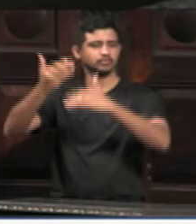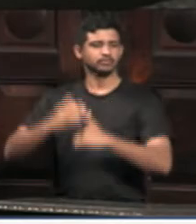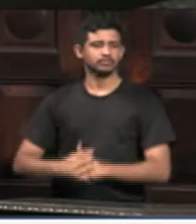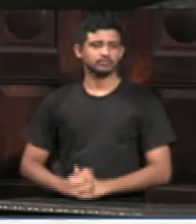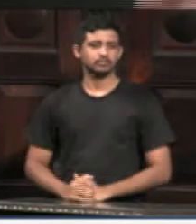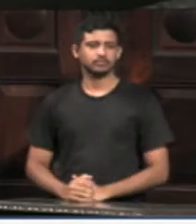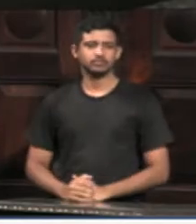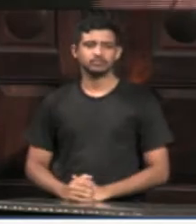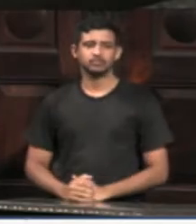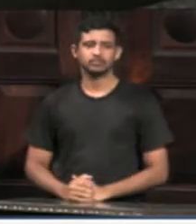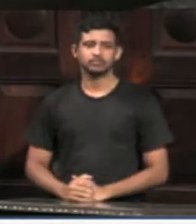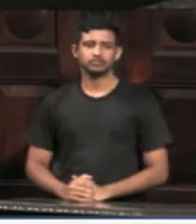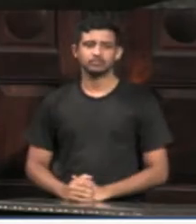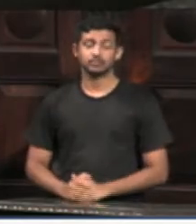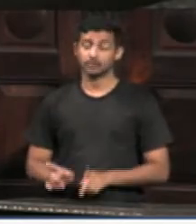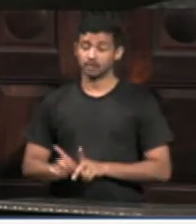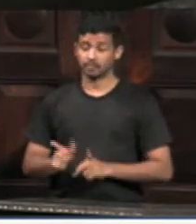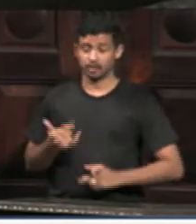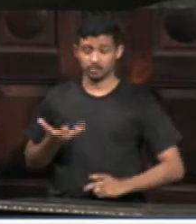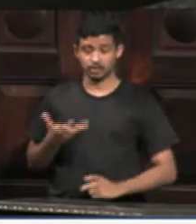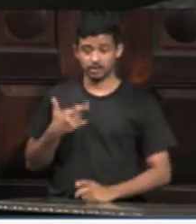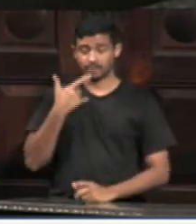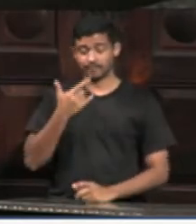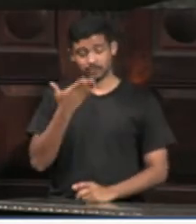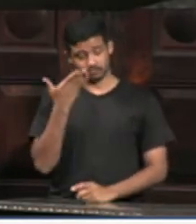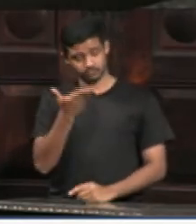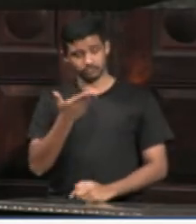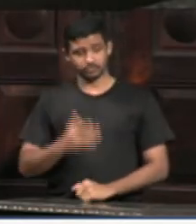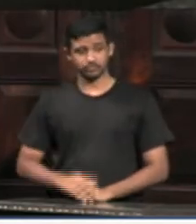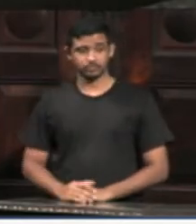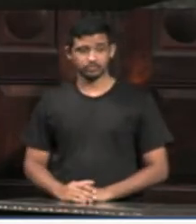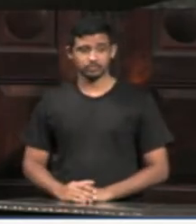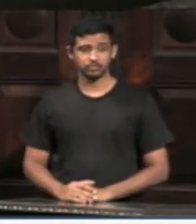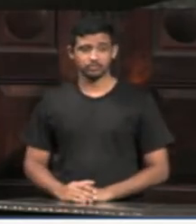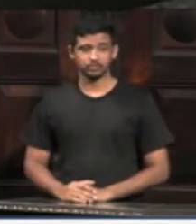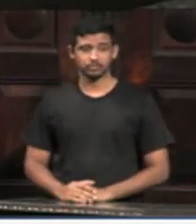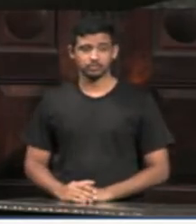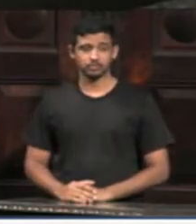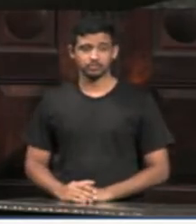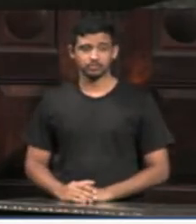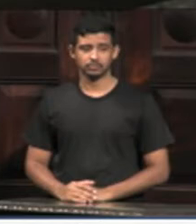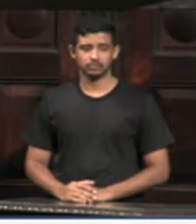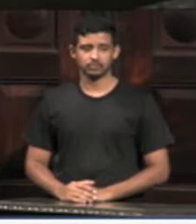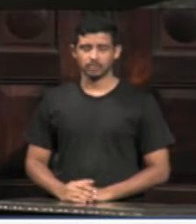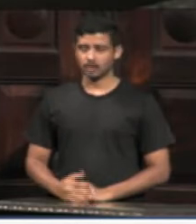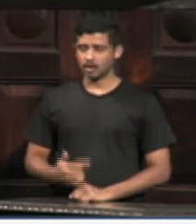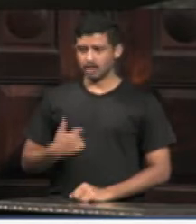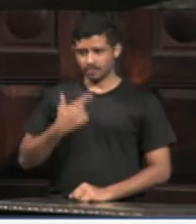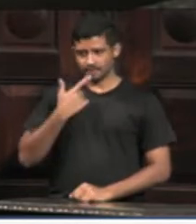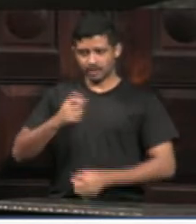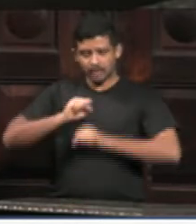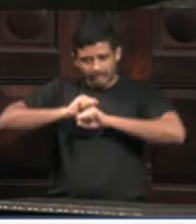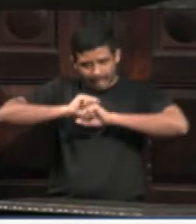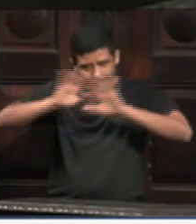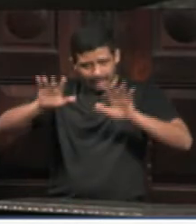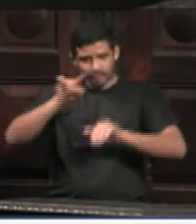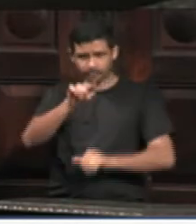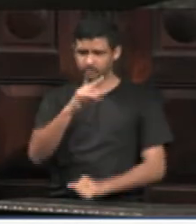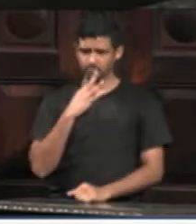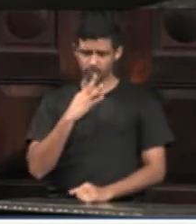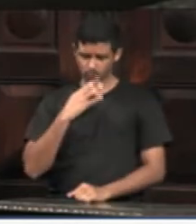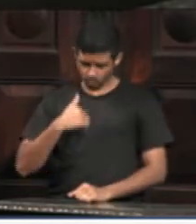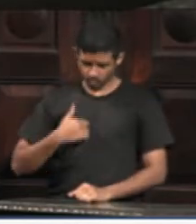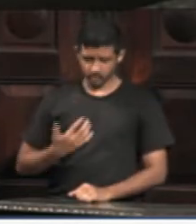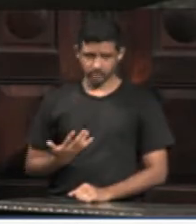dizer, como ele disse aqui, e dizer a Vossa Excelência, eu tenho a plena clareza, Vossa Excelência me conhece, Vossa Excelência já lidou comigo em diversos